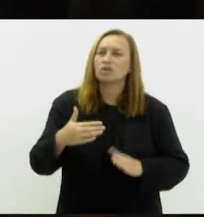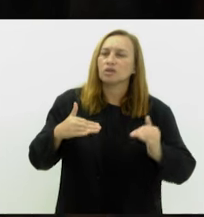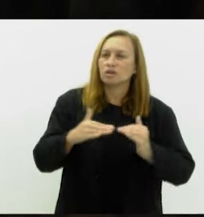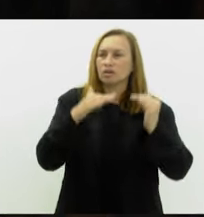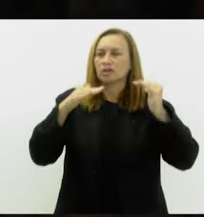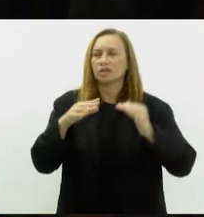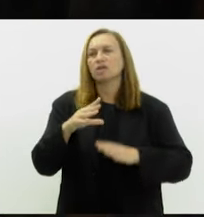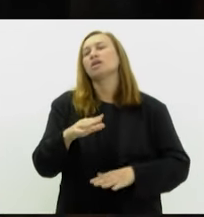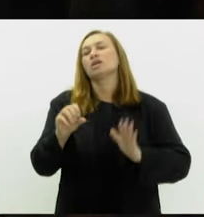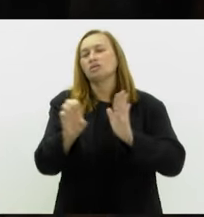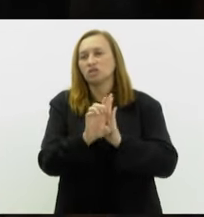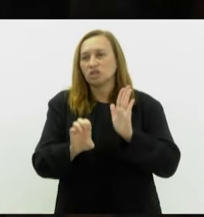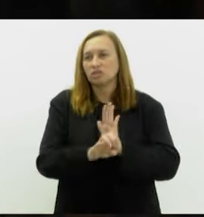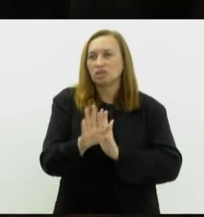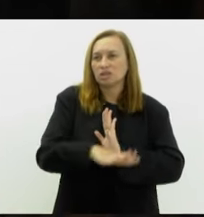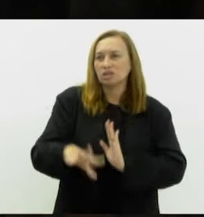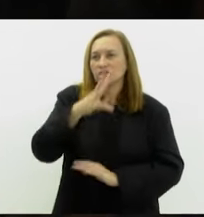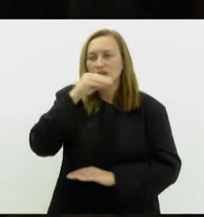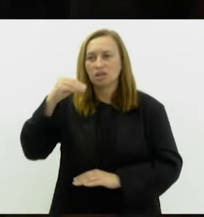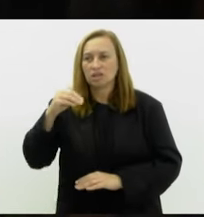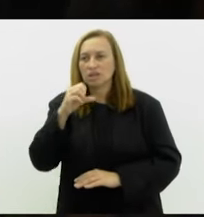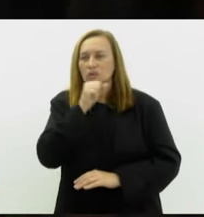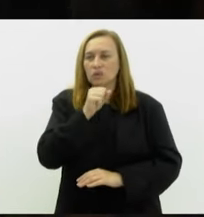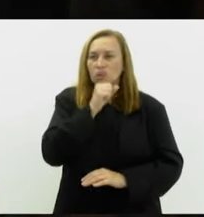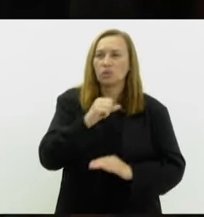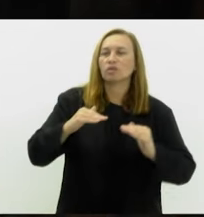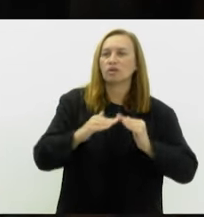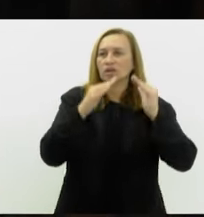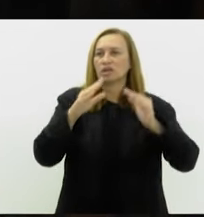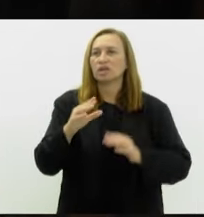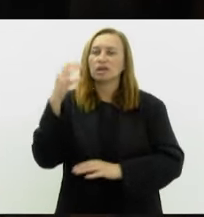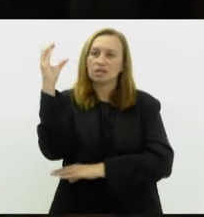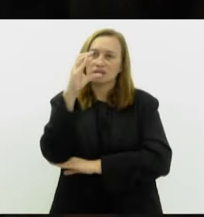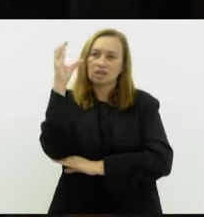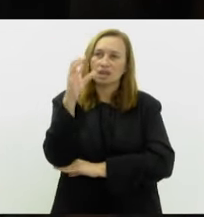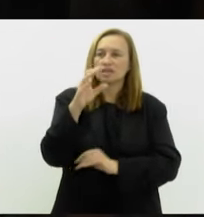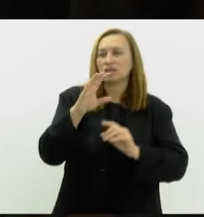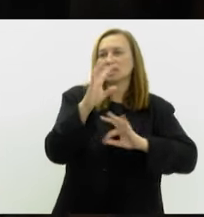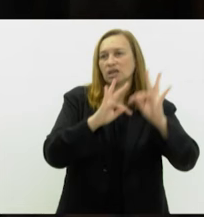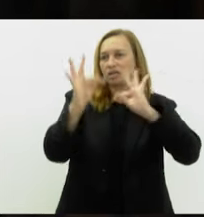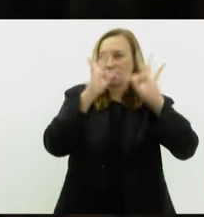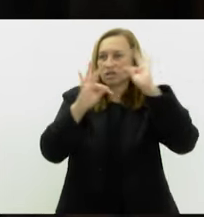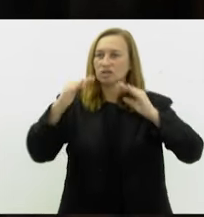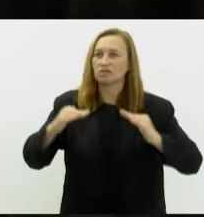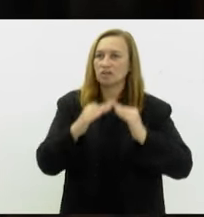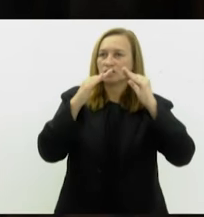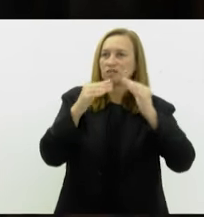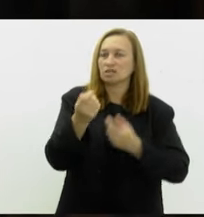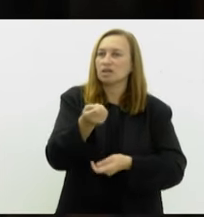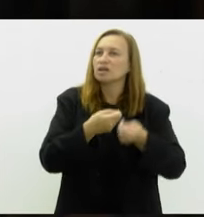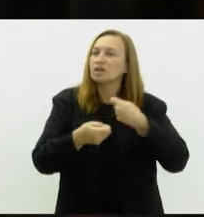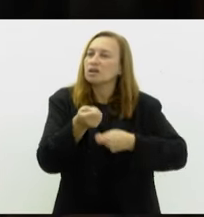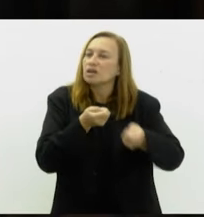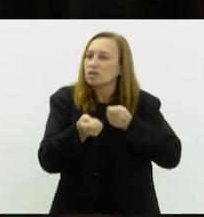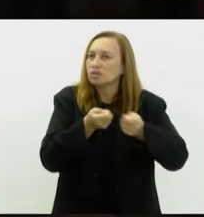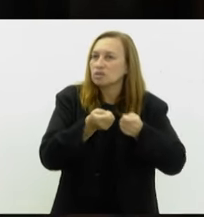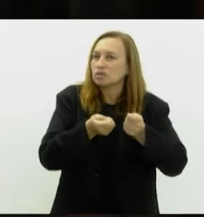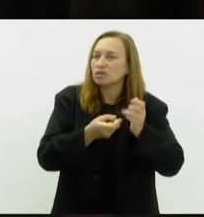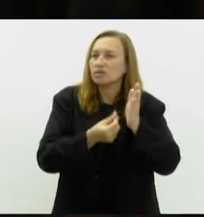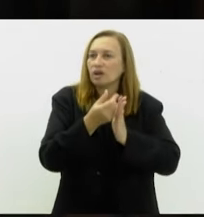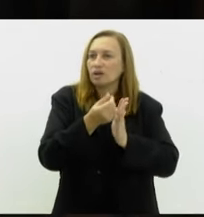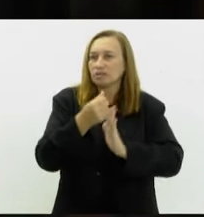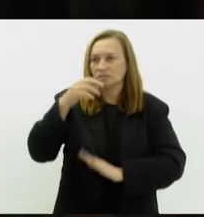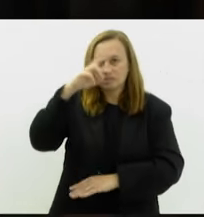Criança, Adolescente e do Idoso, favorável. Ciência e Tecnologia, favorável. De Educação, favorável. Orçamento, Fiscalização Financeira e